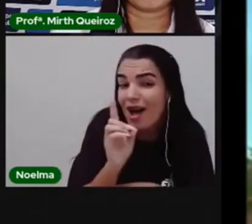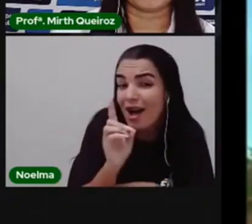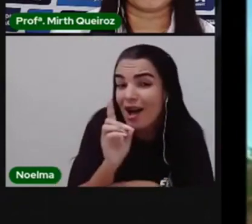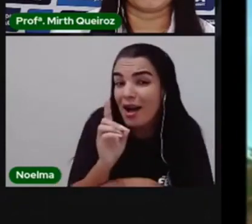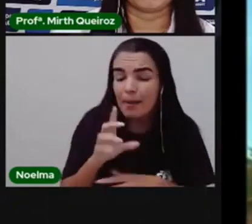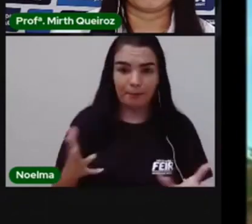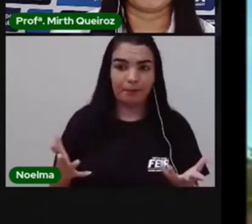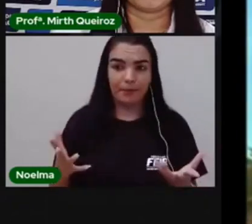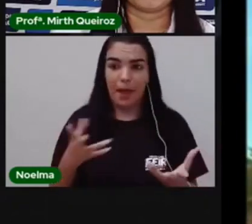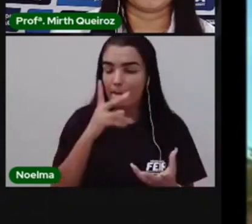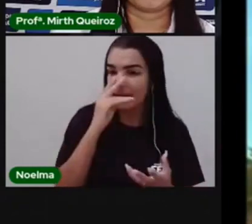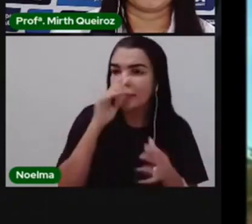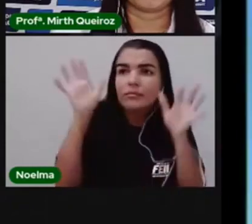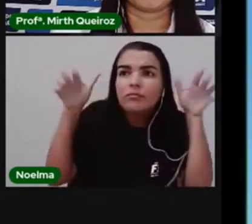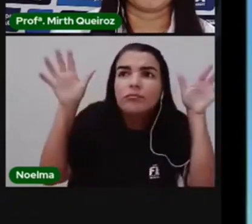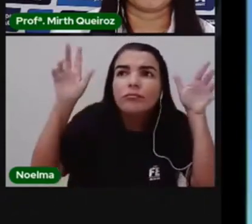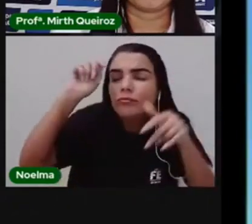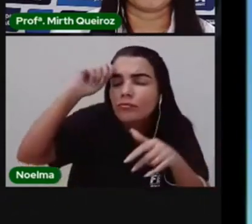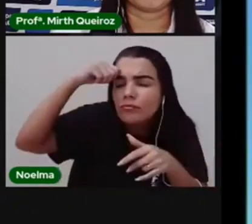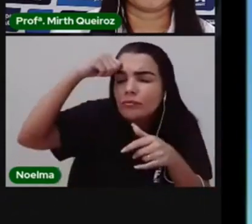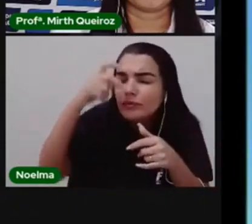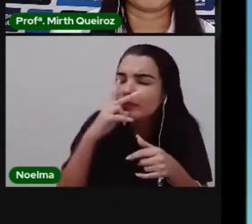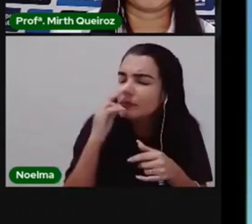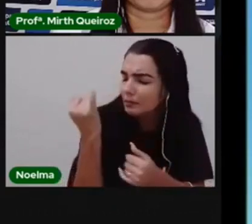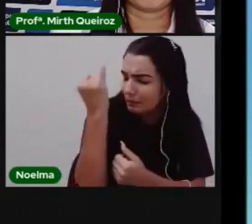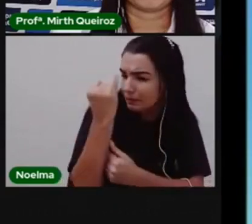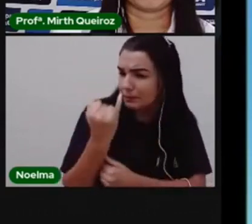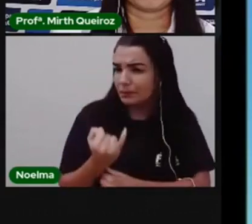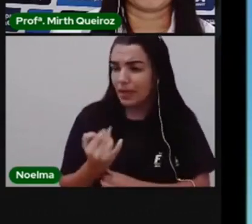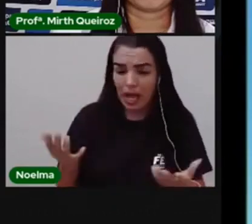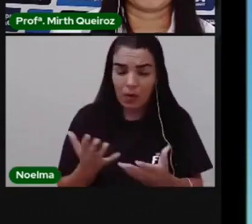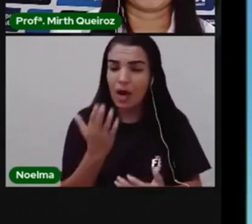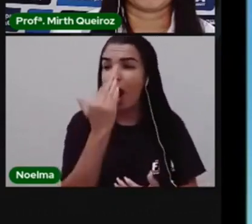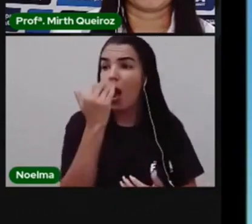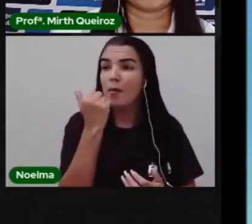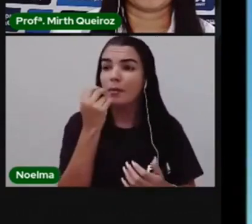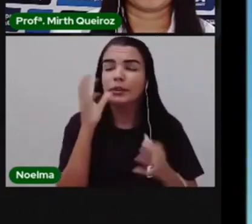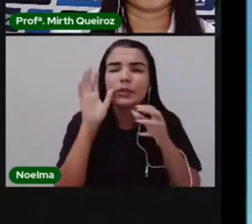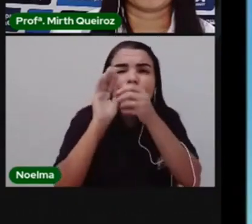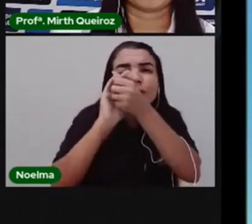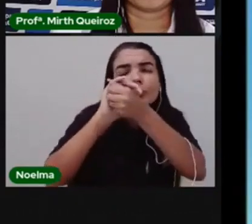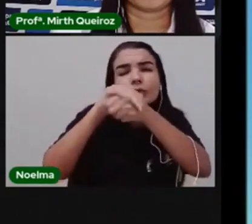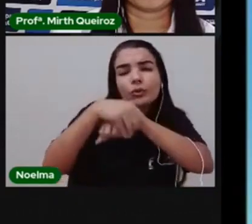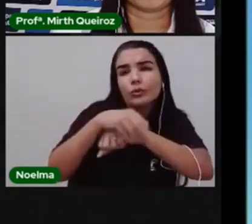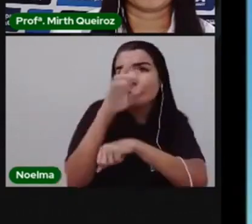que os abutres vão querer emagrecer. De modo que o almoço agora é ao anoitecer.